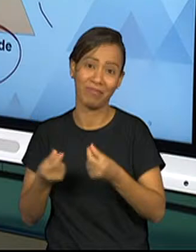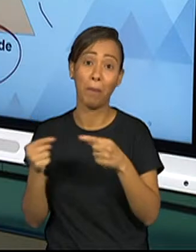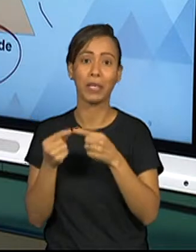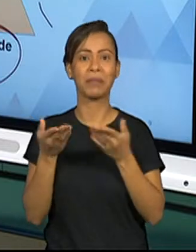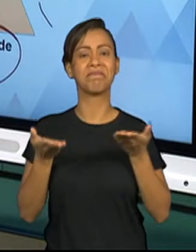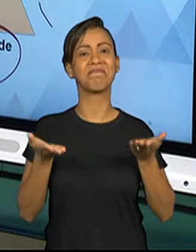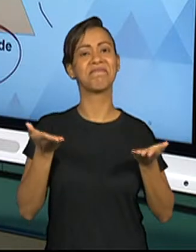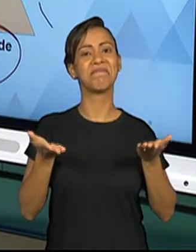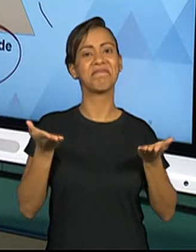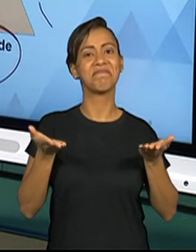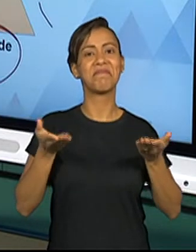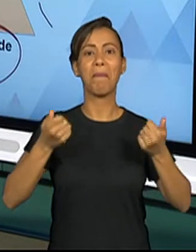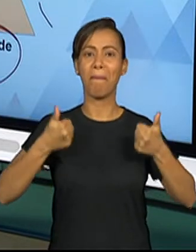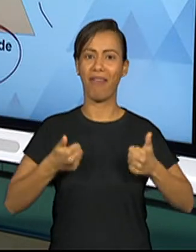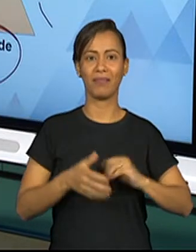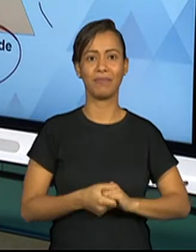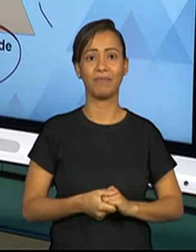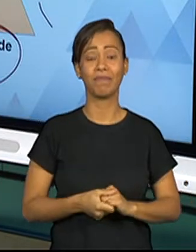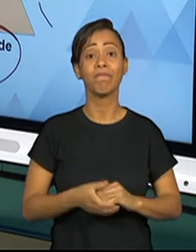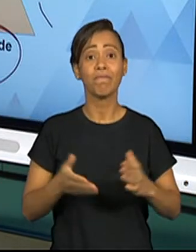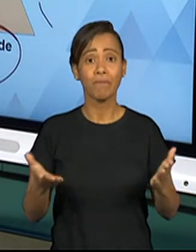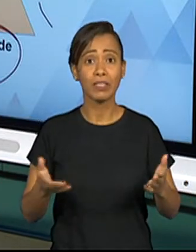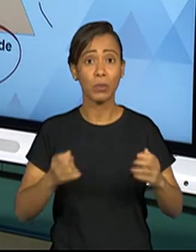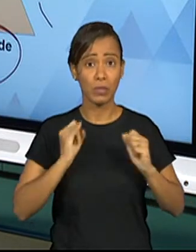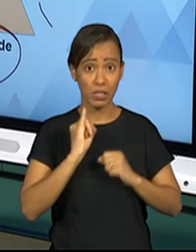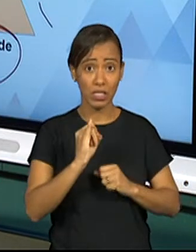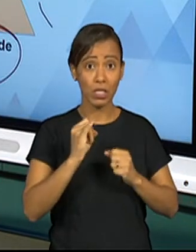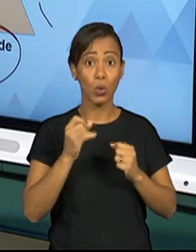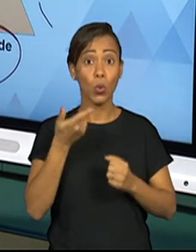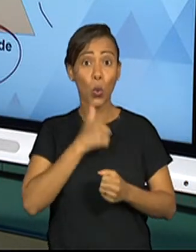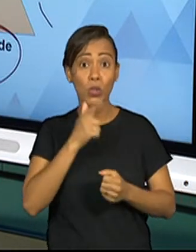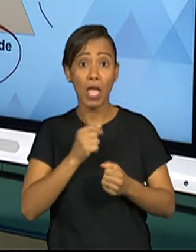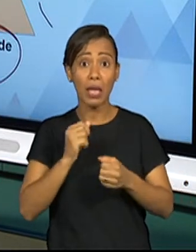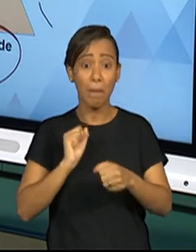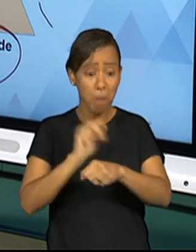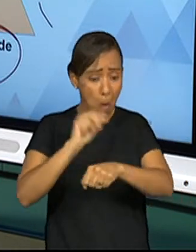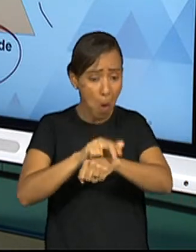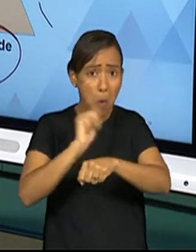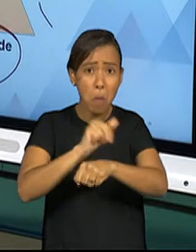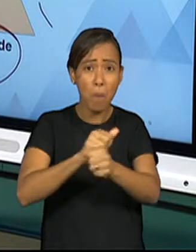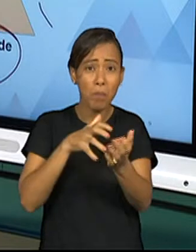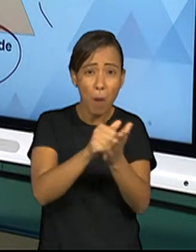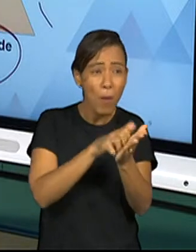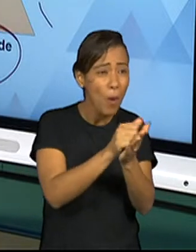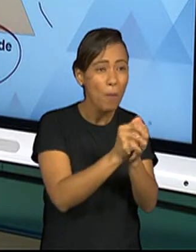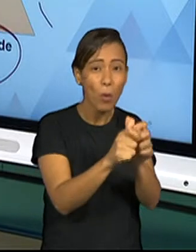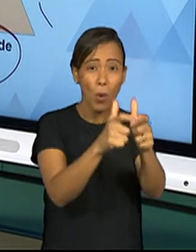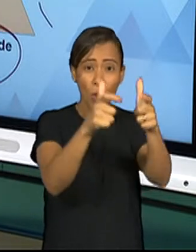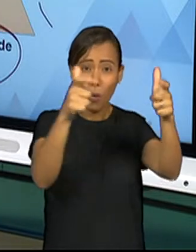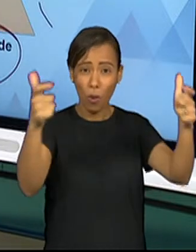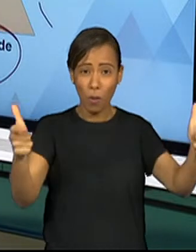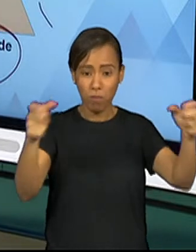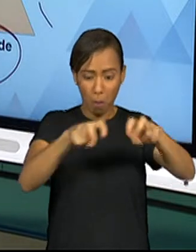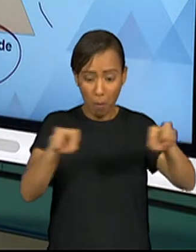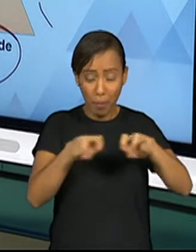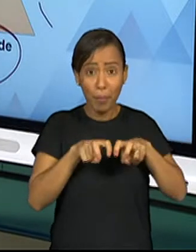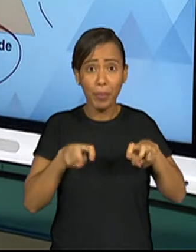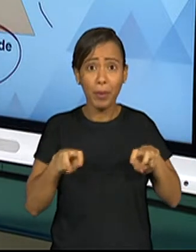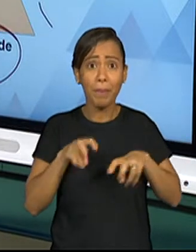se nós expandimos as matrículas, nós trouxemos mais alunos para a sala de aula, como é que agora nós vamos pensar